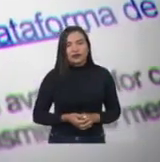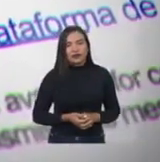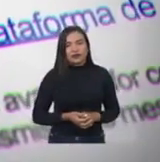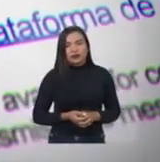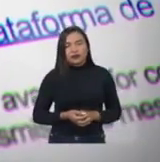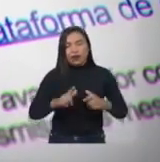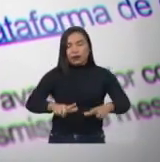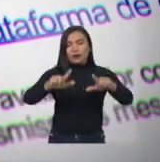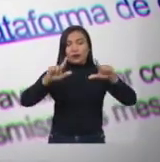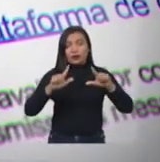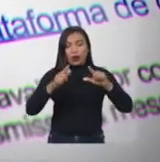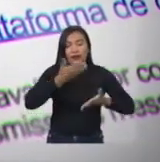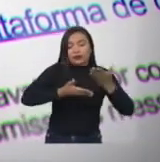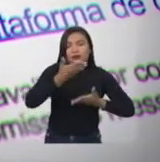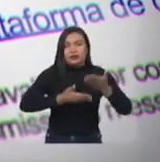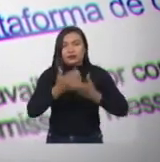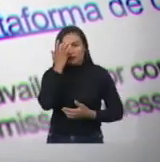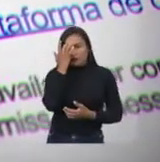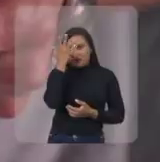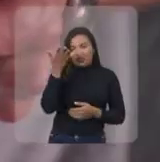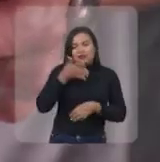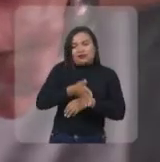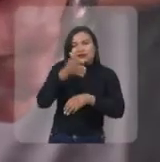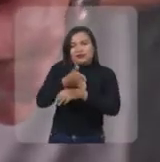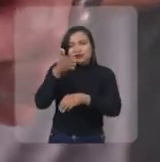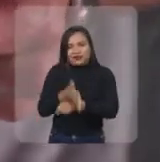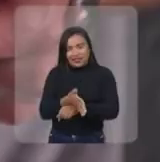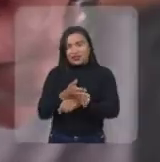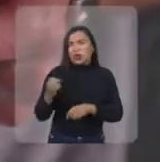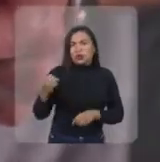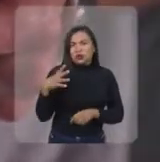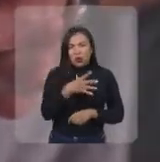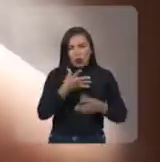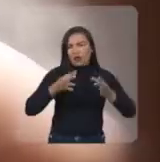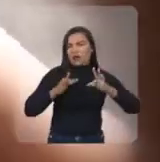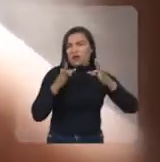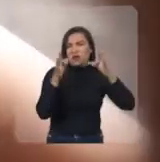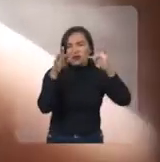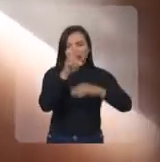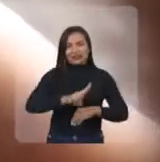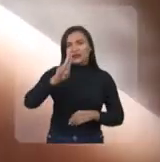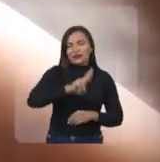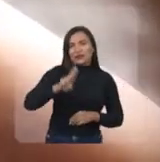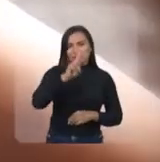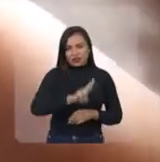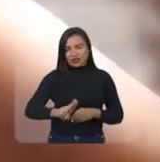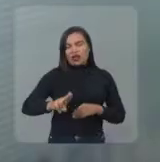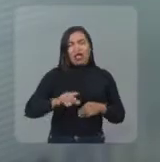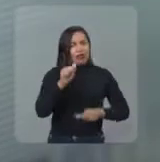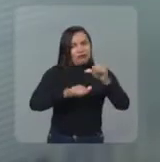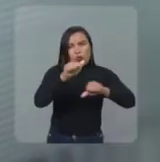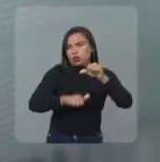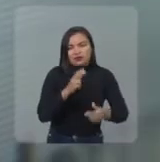Uma plataforma interativa e de fácil acesso, inovadora no uso das tecnologias e atualizada